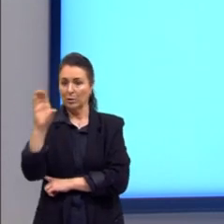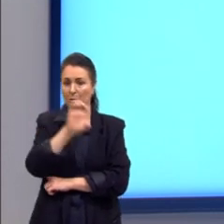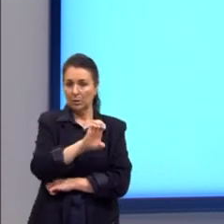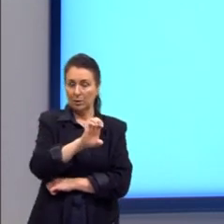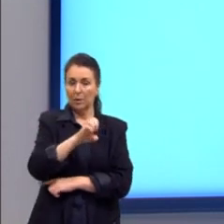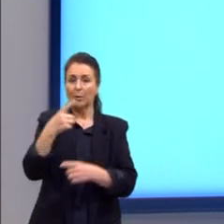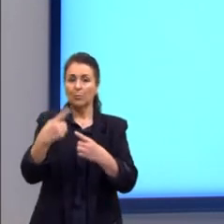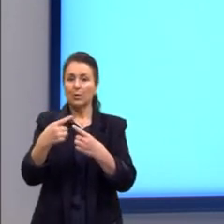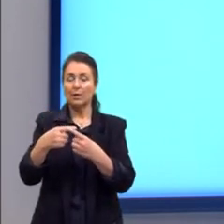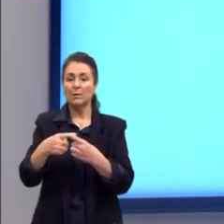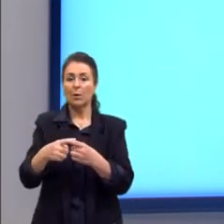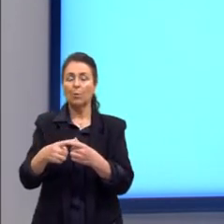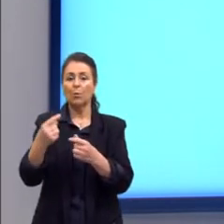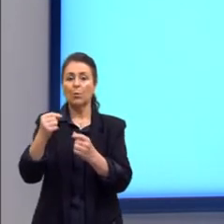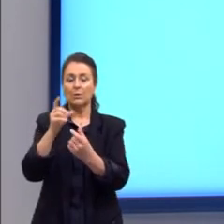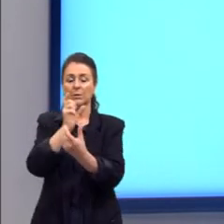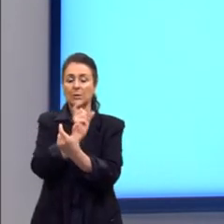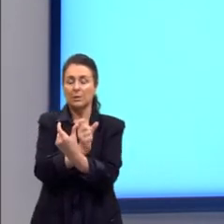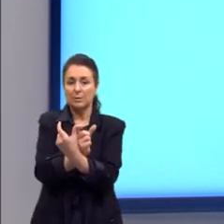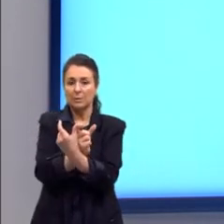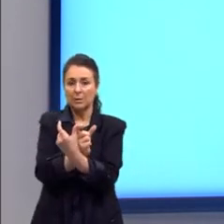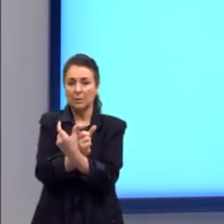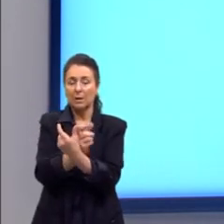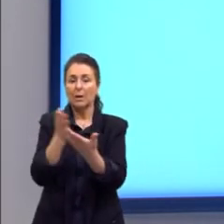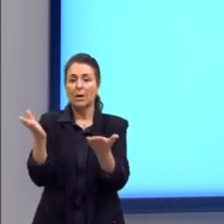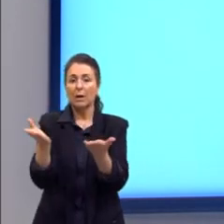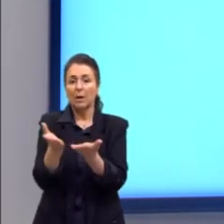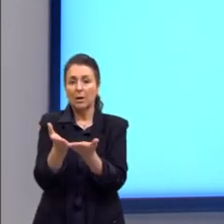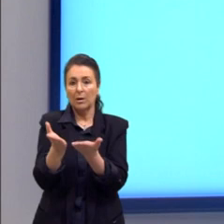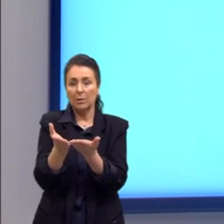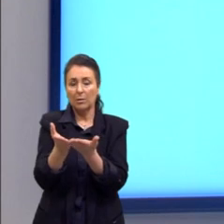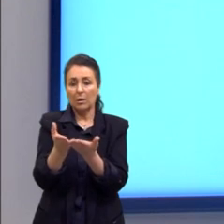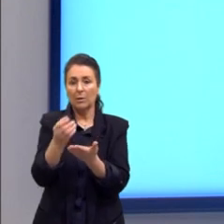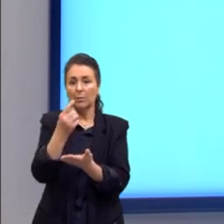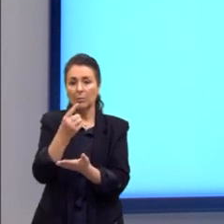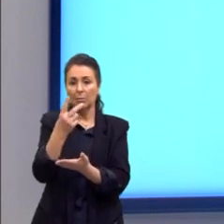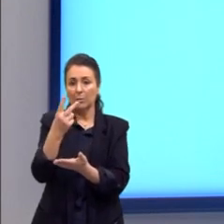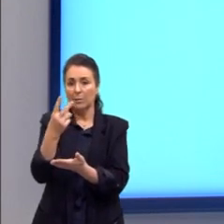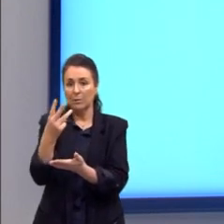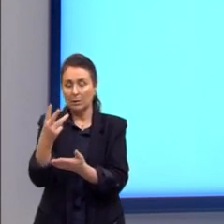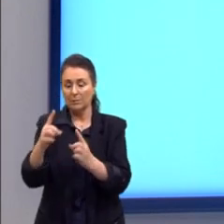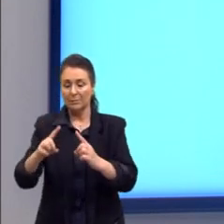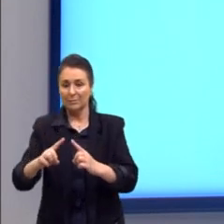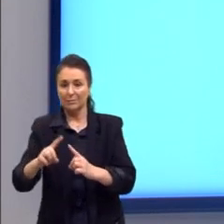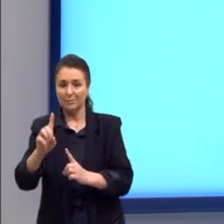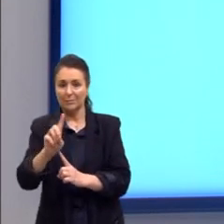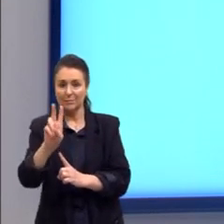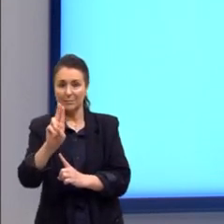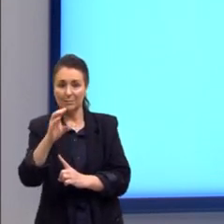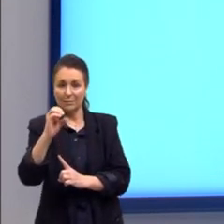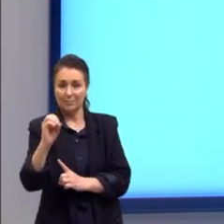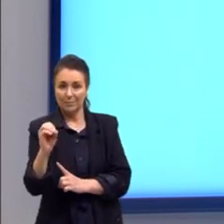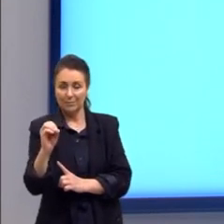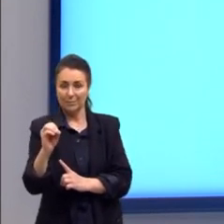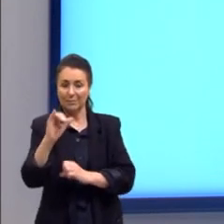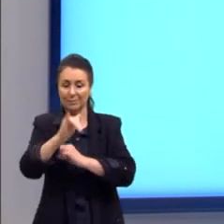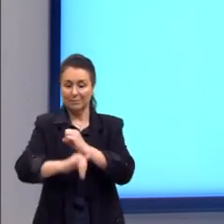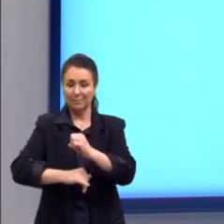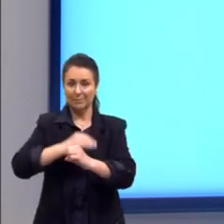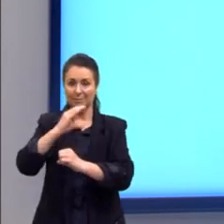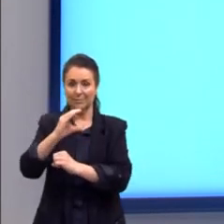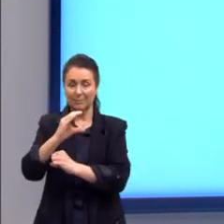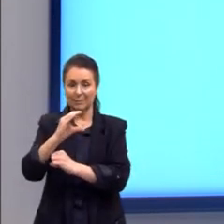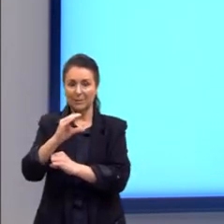são os radicais já que eu trouxe uma cetona com um dois três átomos de carbono